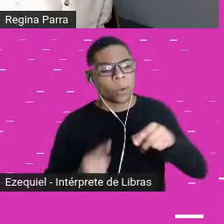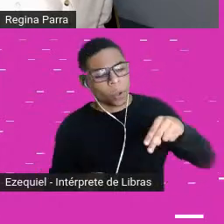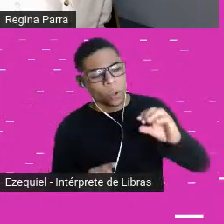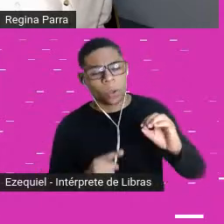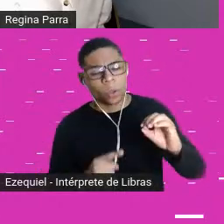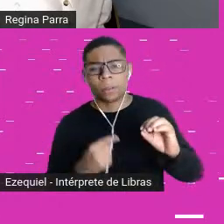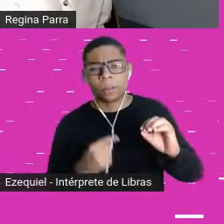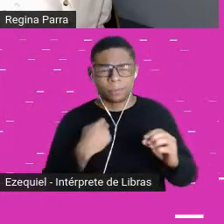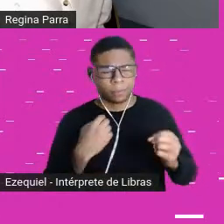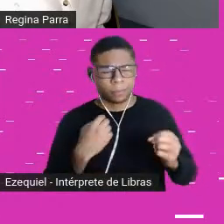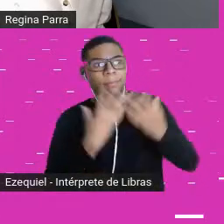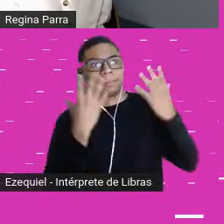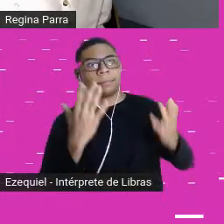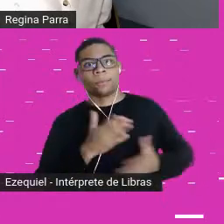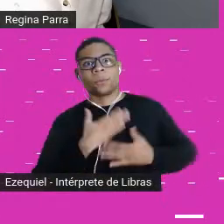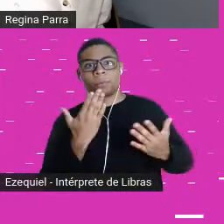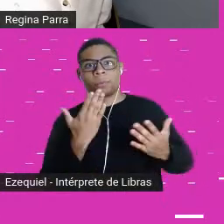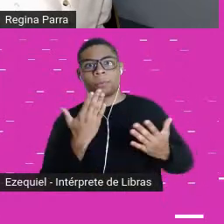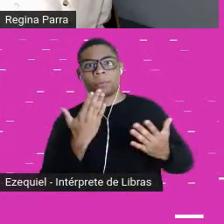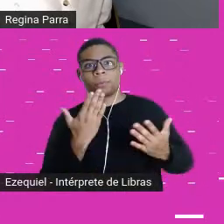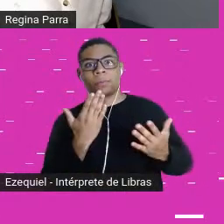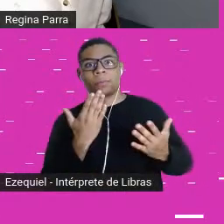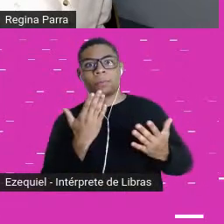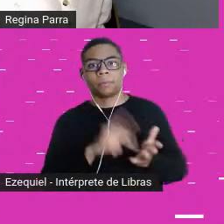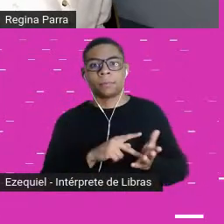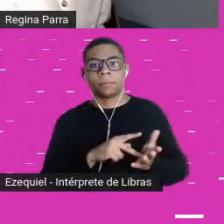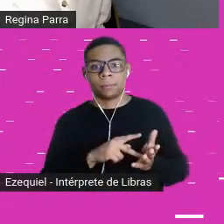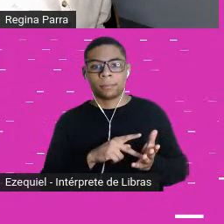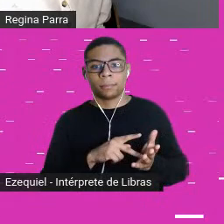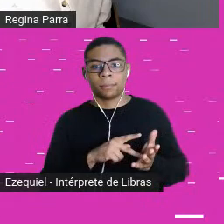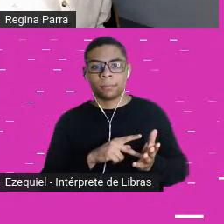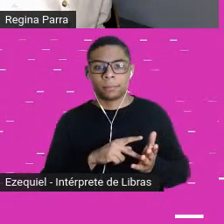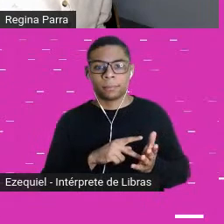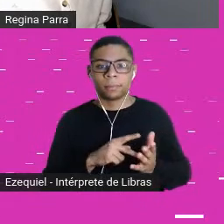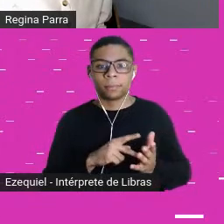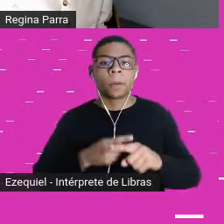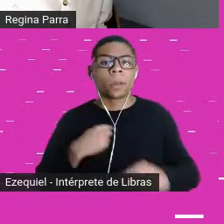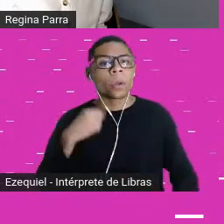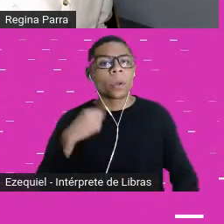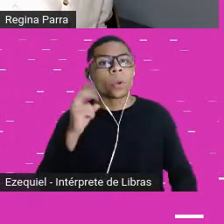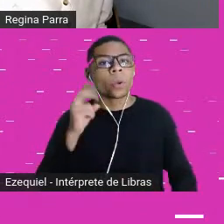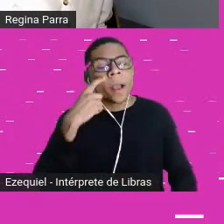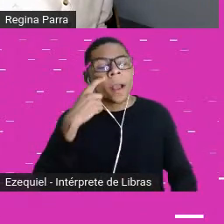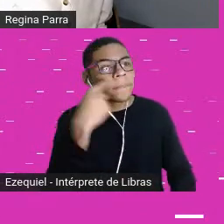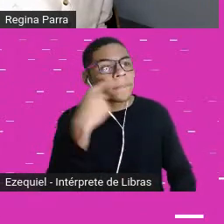aquilo. Eu nunca tinha visto nada igual, eu, enfim,